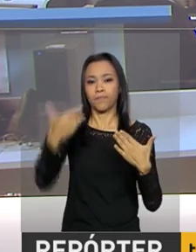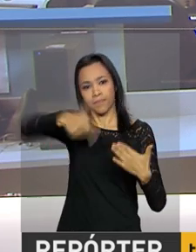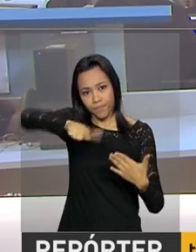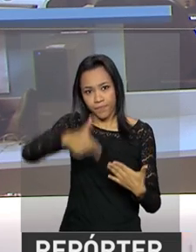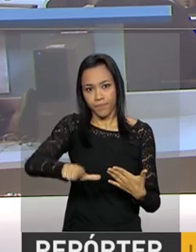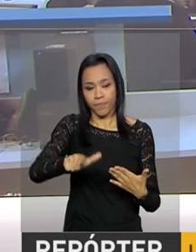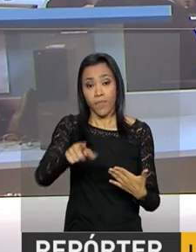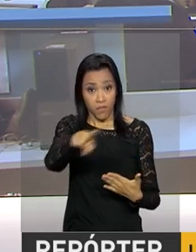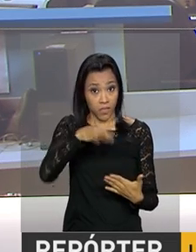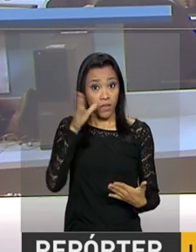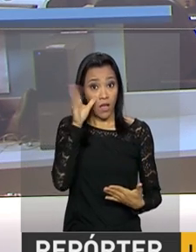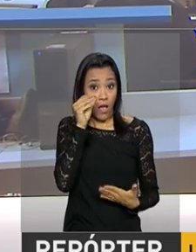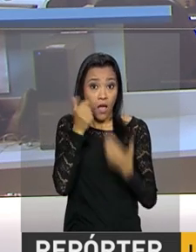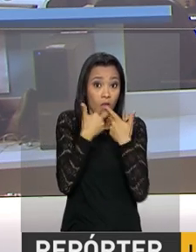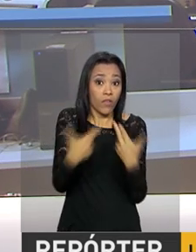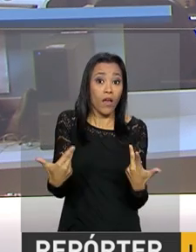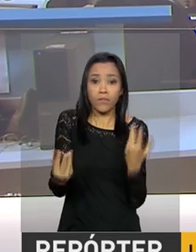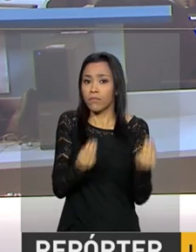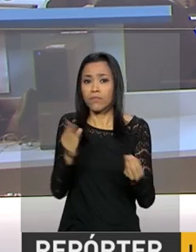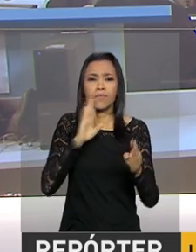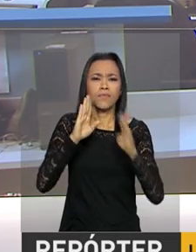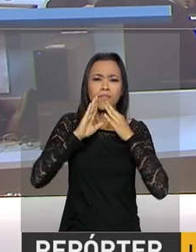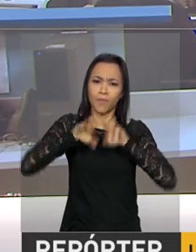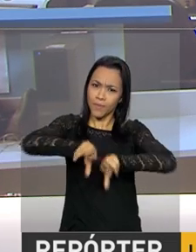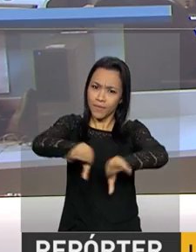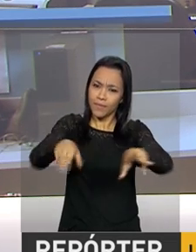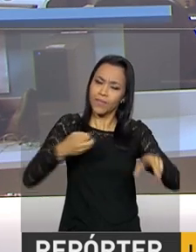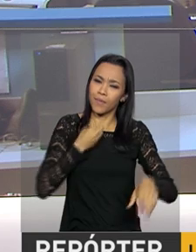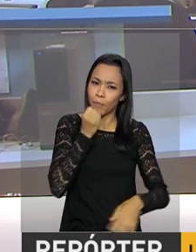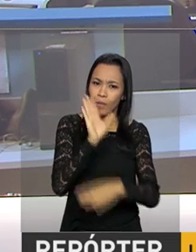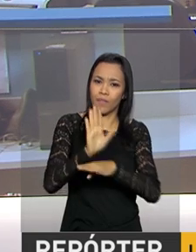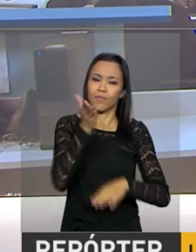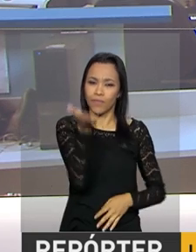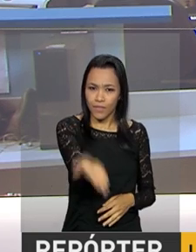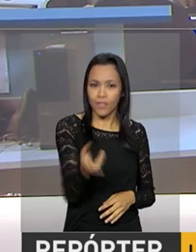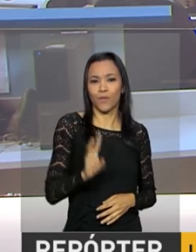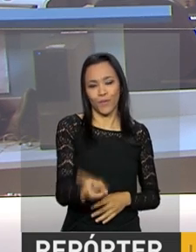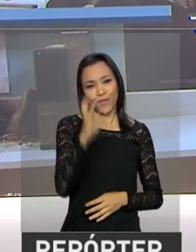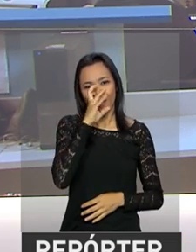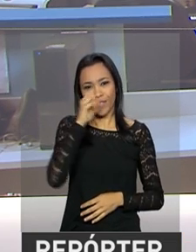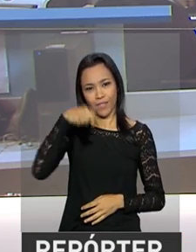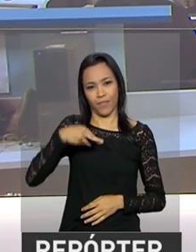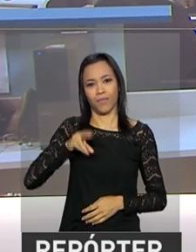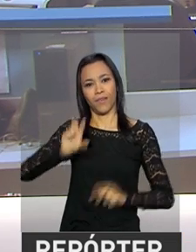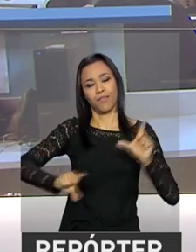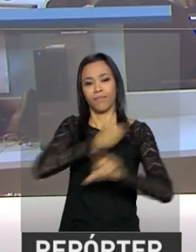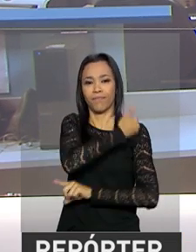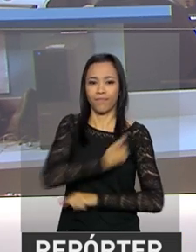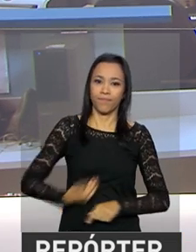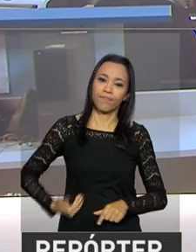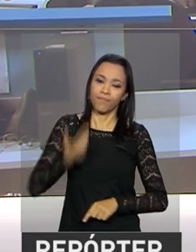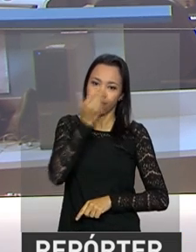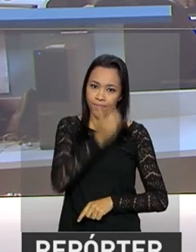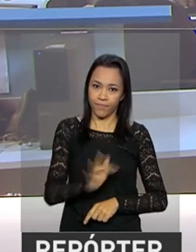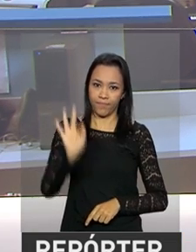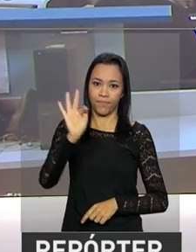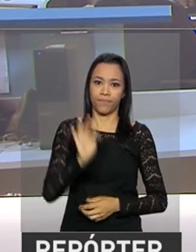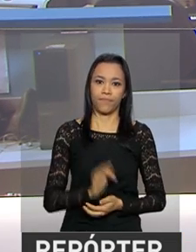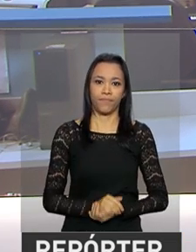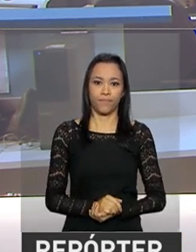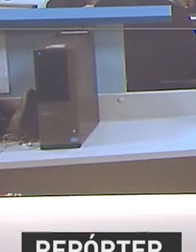NBR acompanhe também as novidades em nossas redes sociais Uma boa tarde para você e continue com a gente NBR a TV do